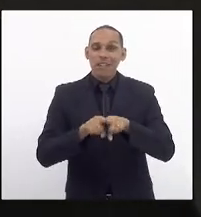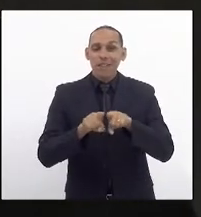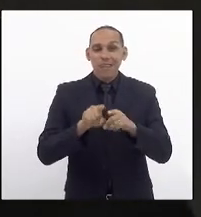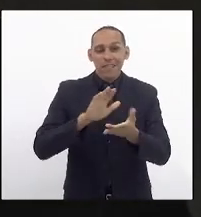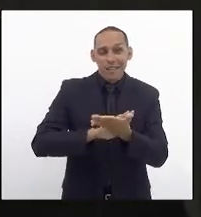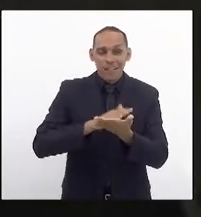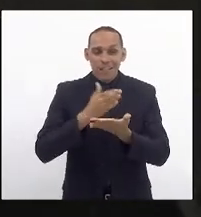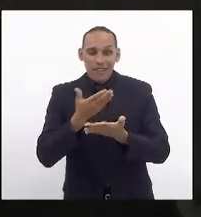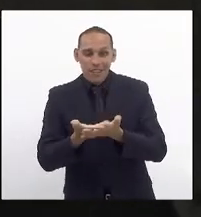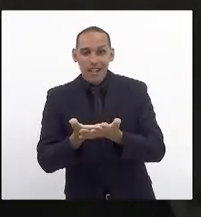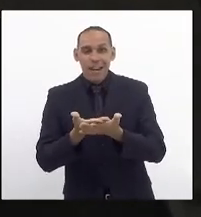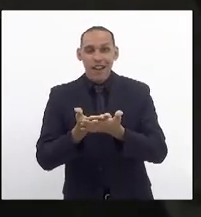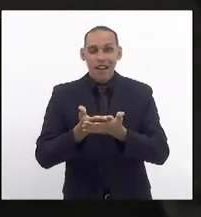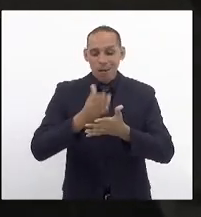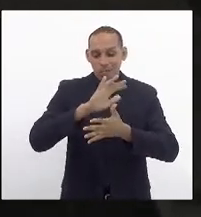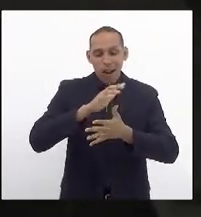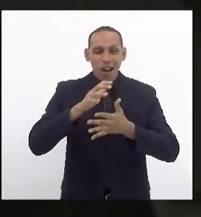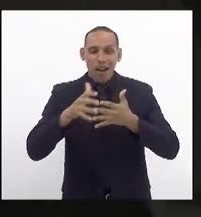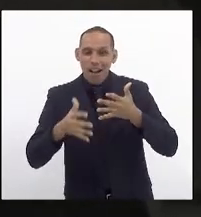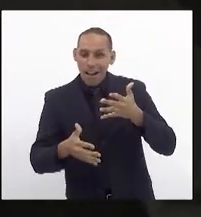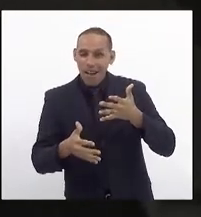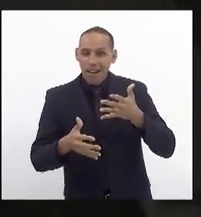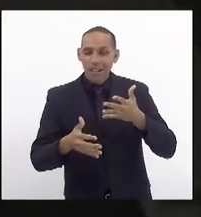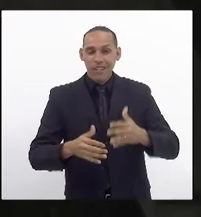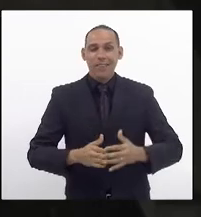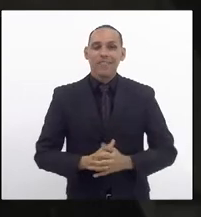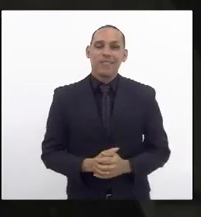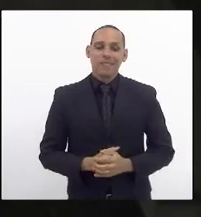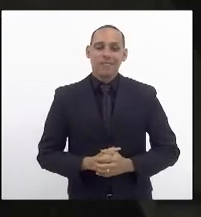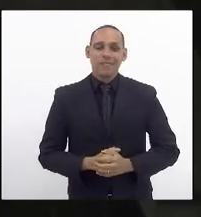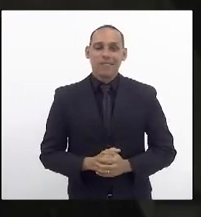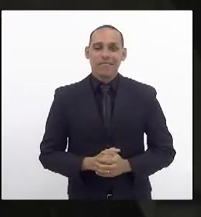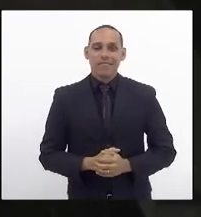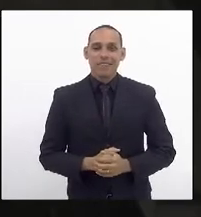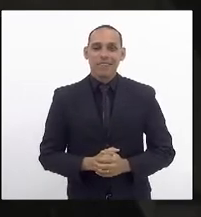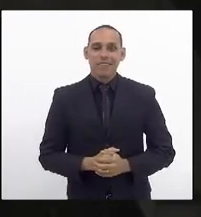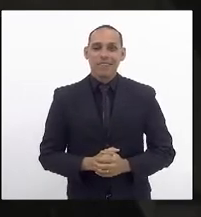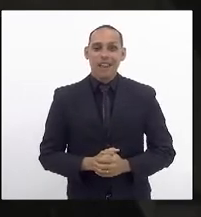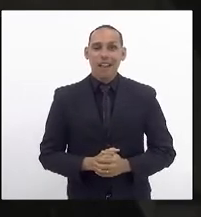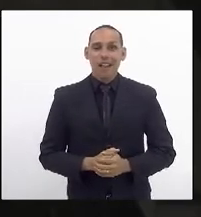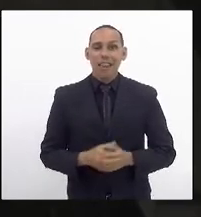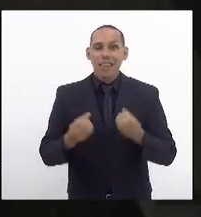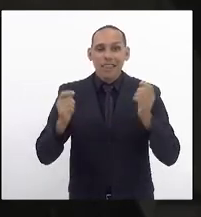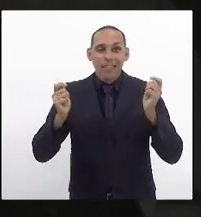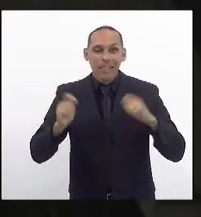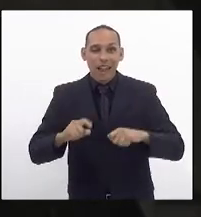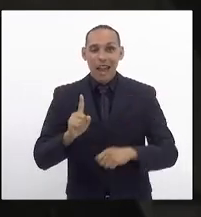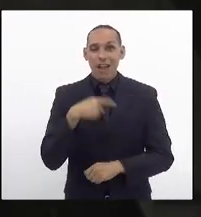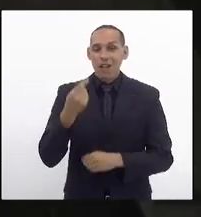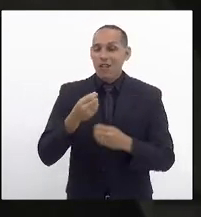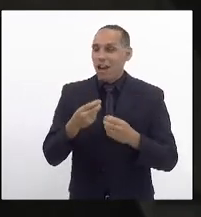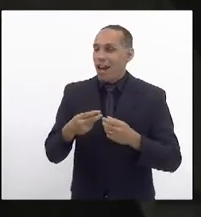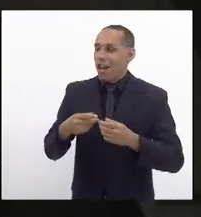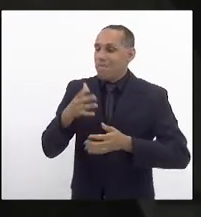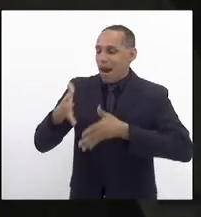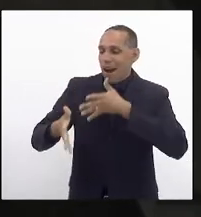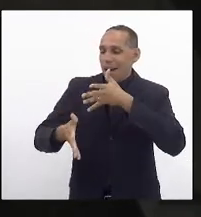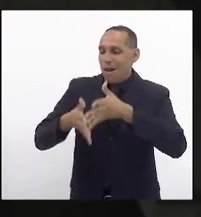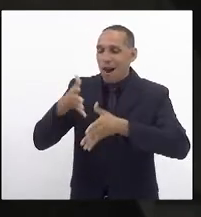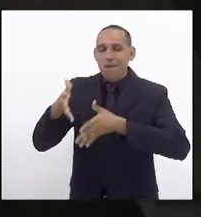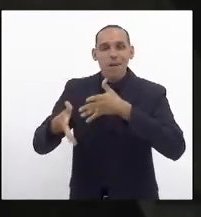intérprete da linguagem de libras que leva a nossa voz